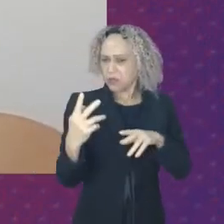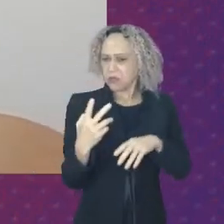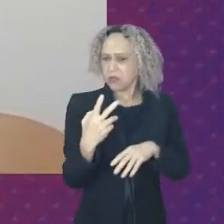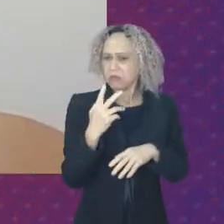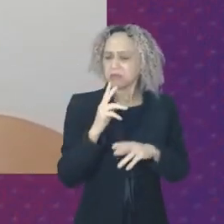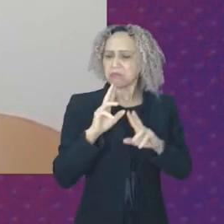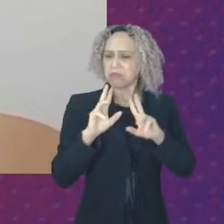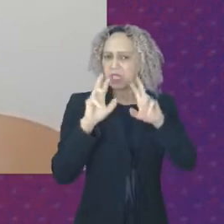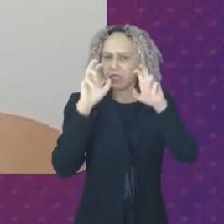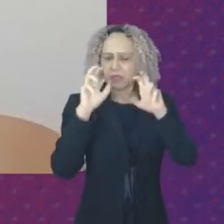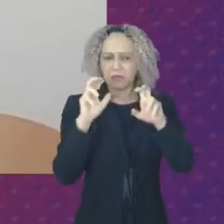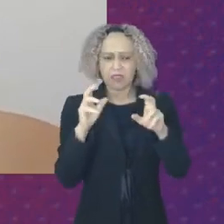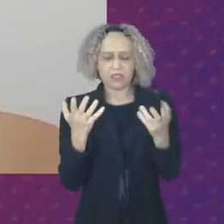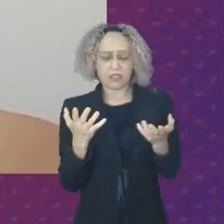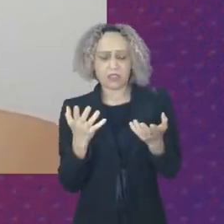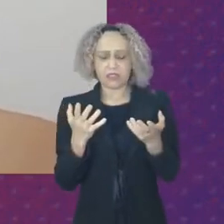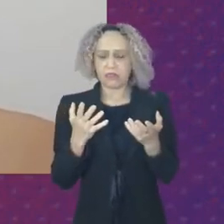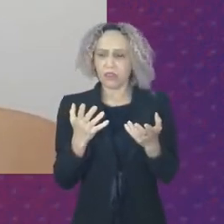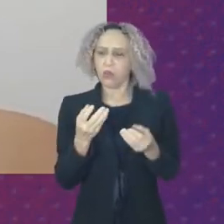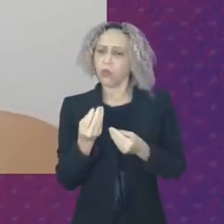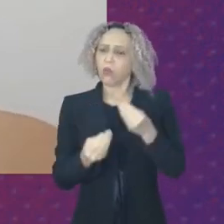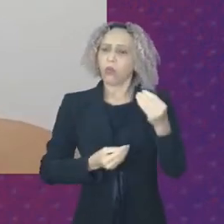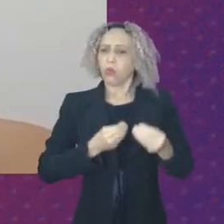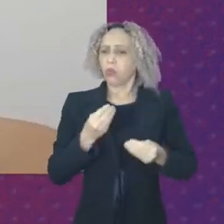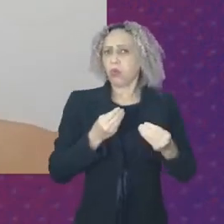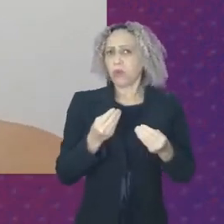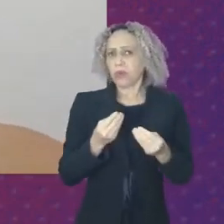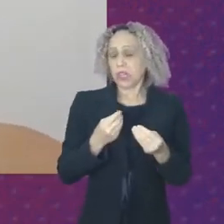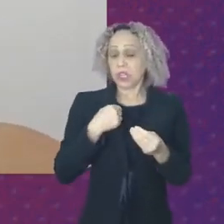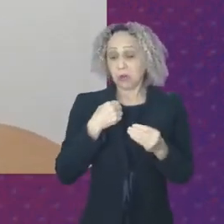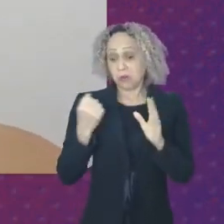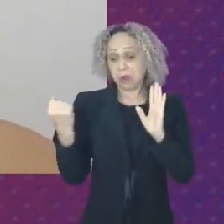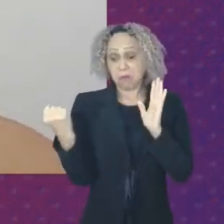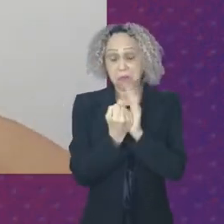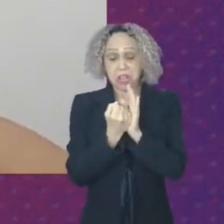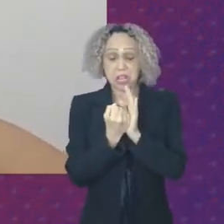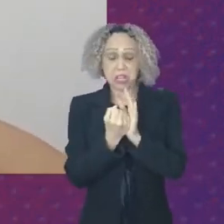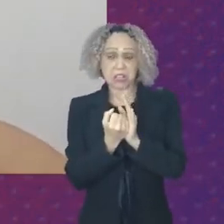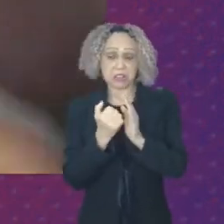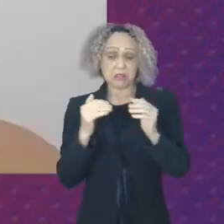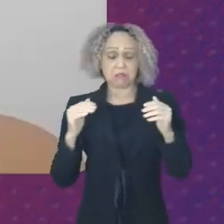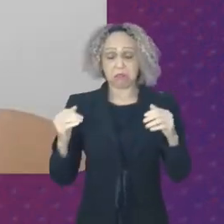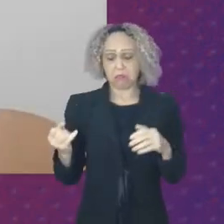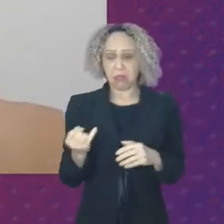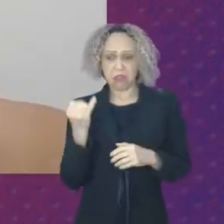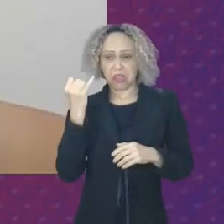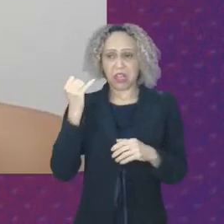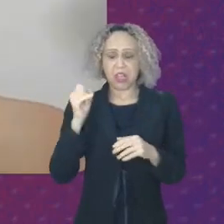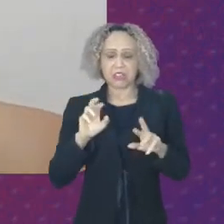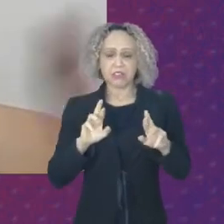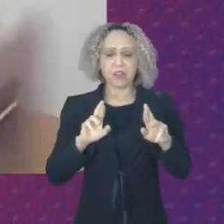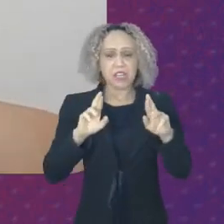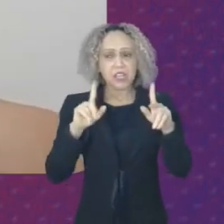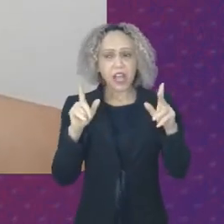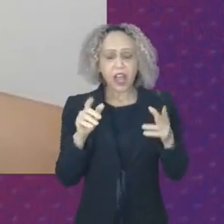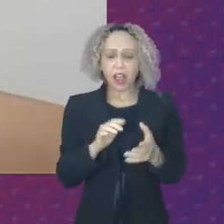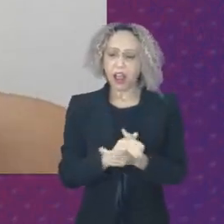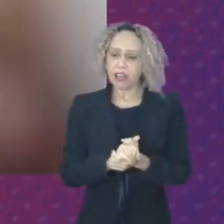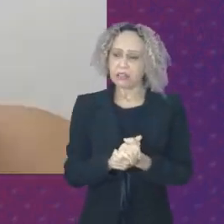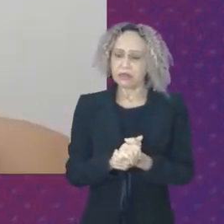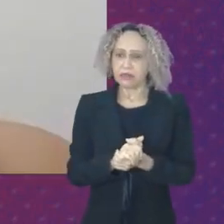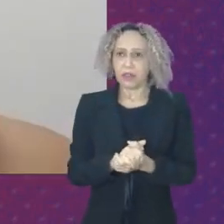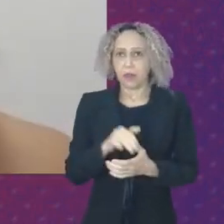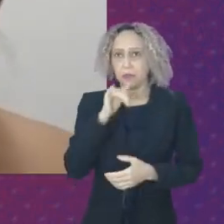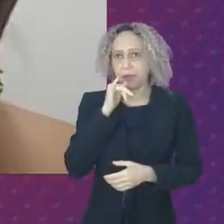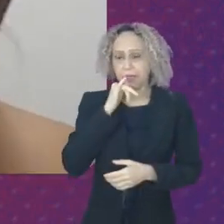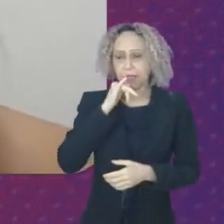Que a gente trata as pessoas assim, como se fossem marcas. A gente olha para alguém e faz, olha só, a Benedita da Silva. A